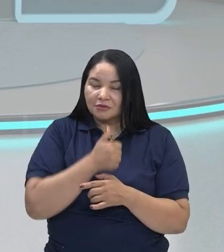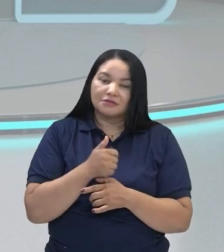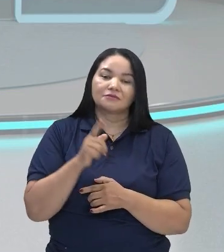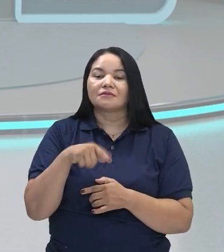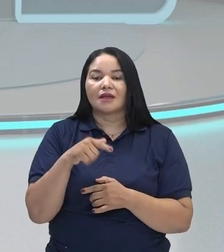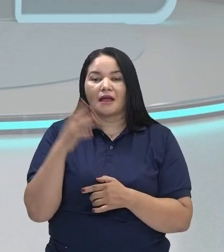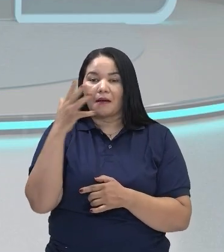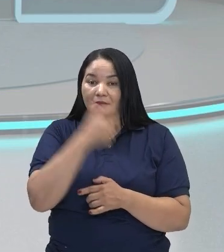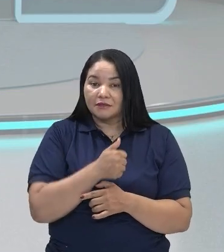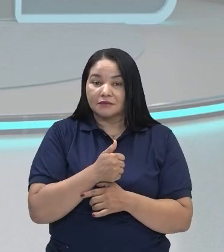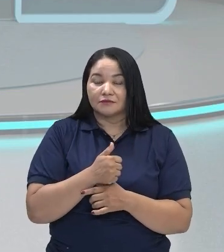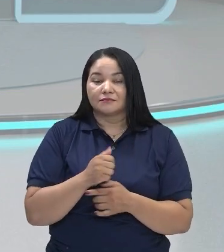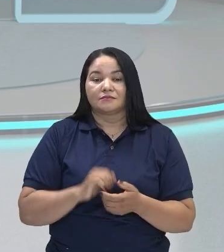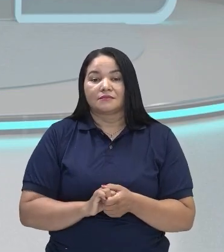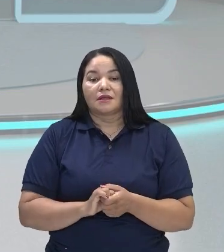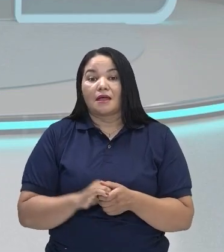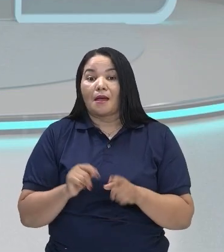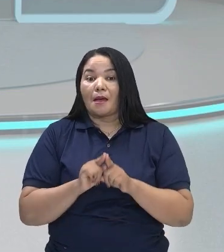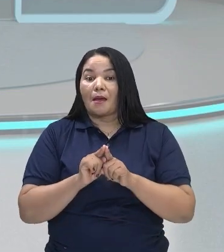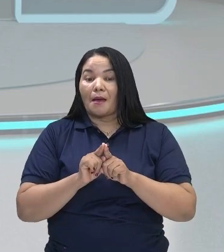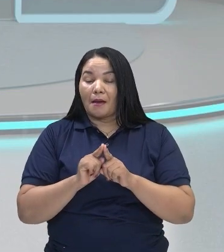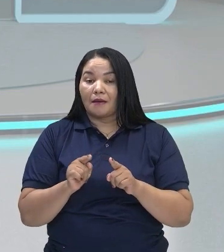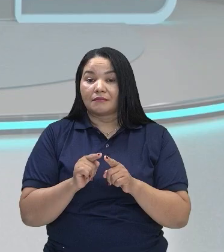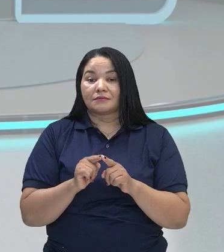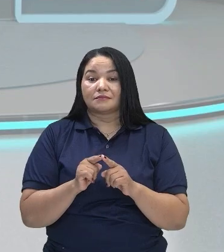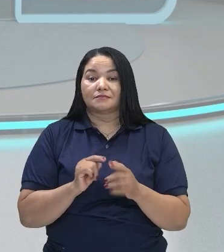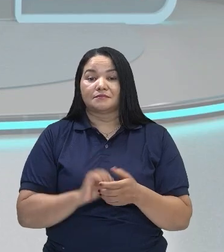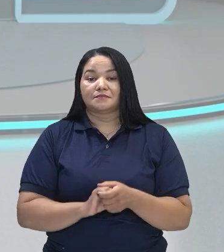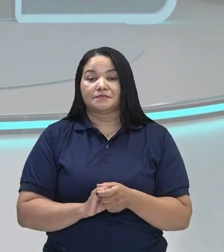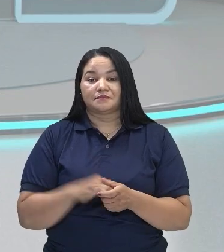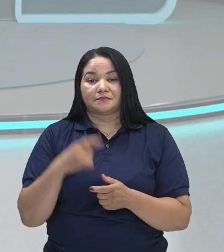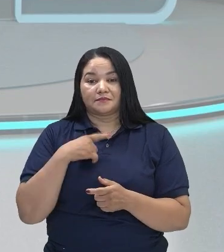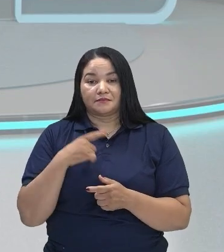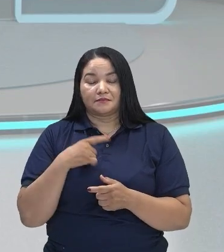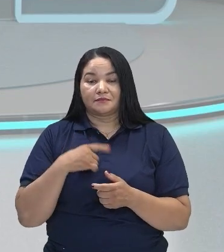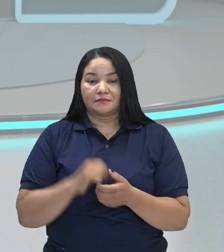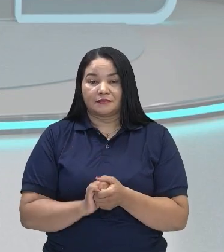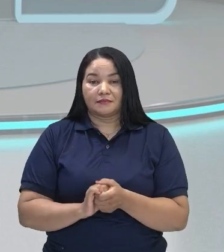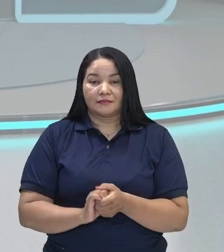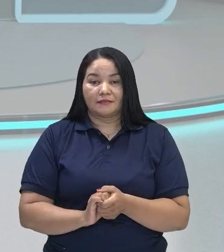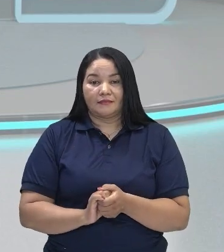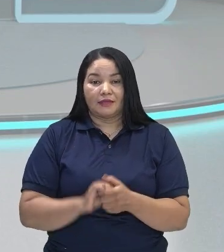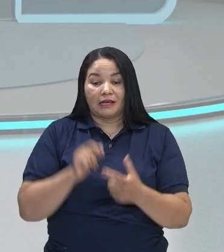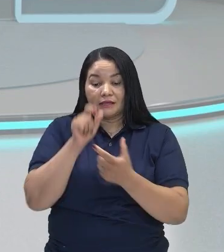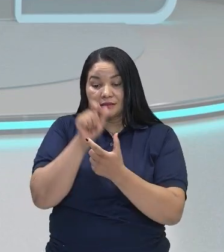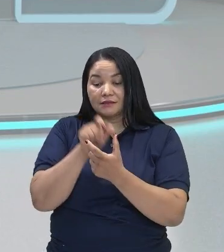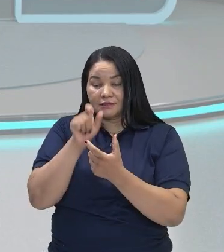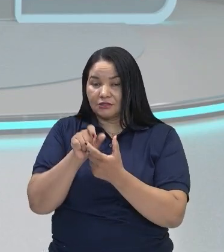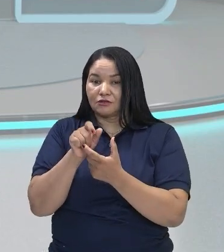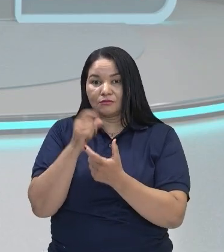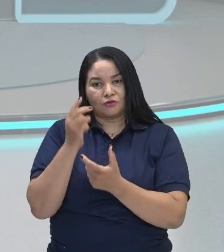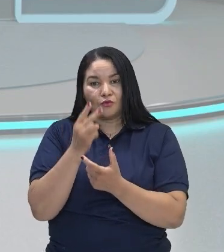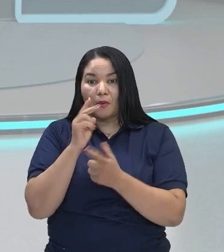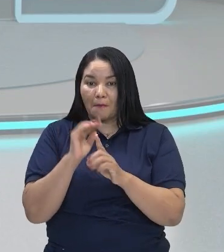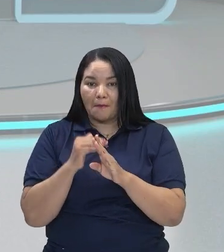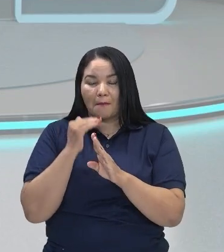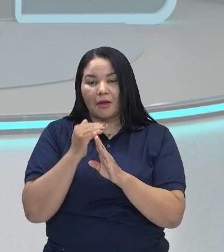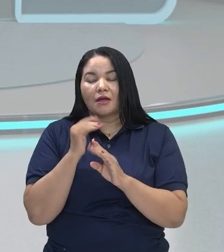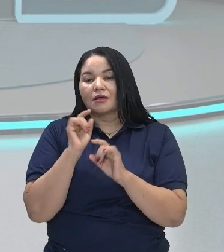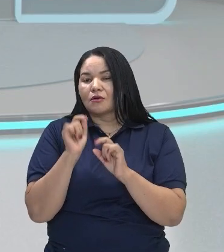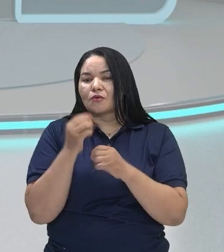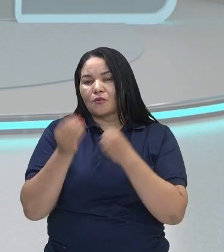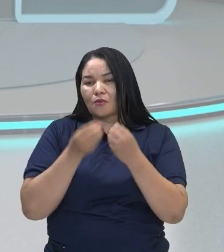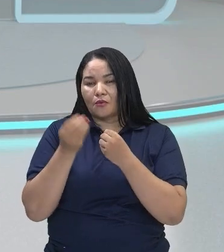beautiful claramente tem mais de duas sílabas, é um adjetivo longo. Como que eu coloco ele na sua